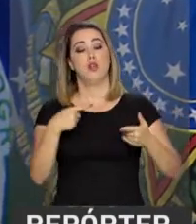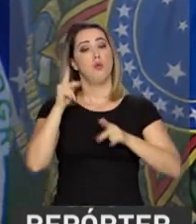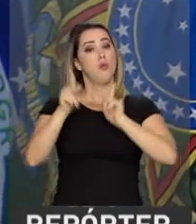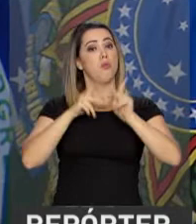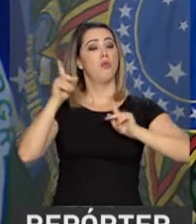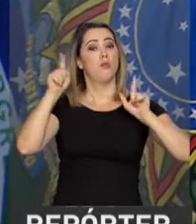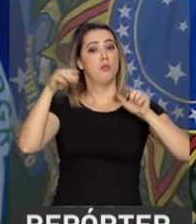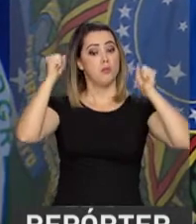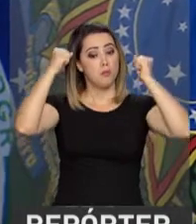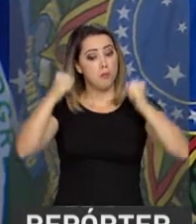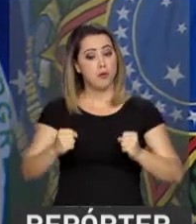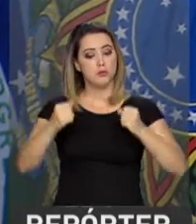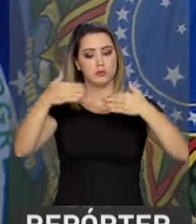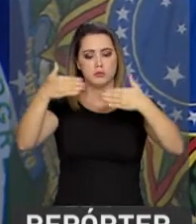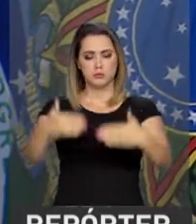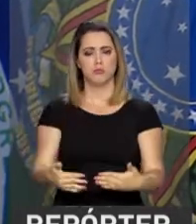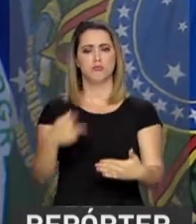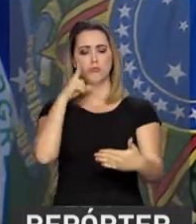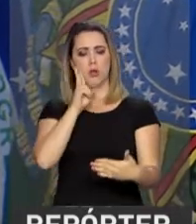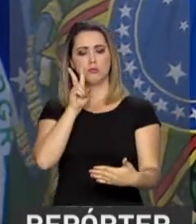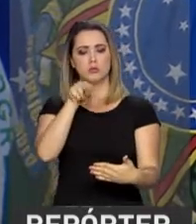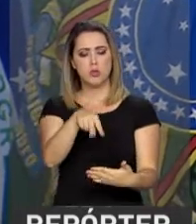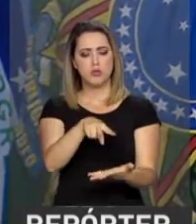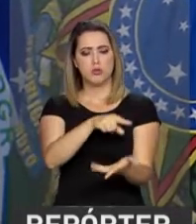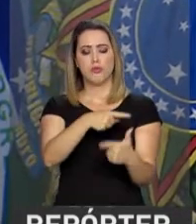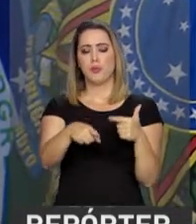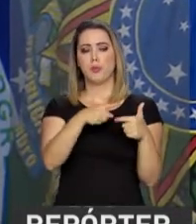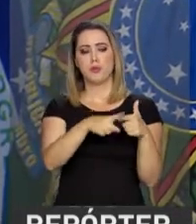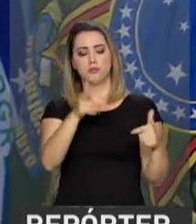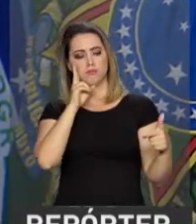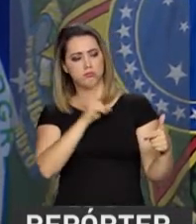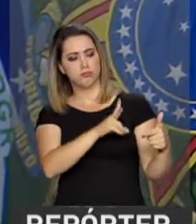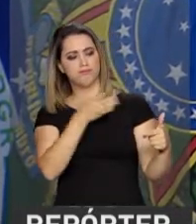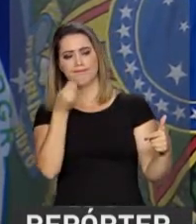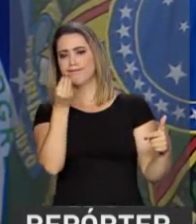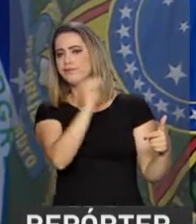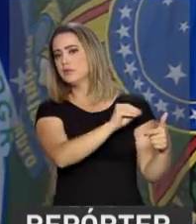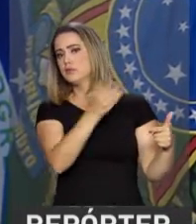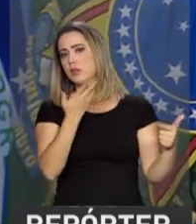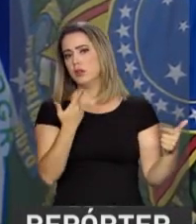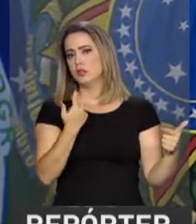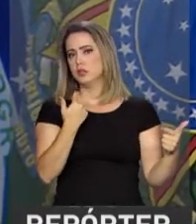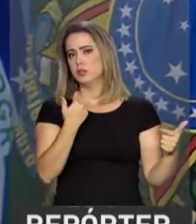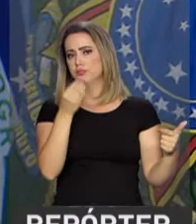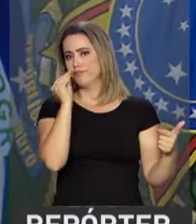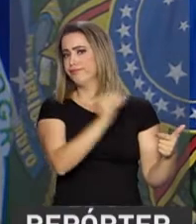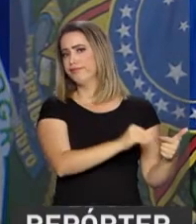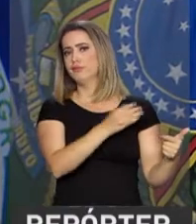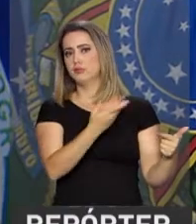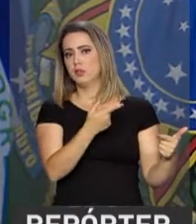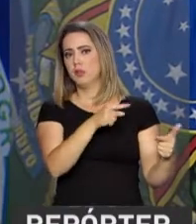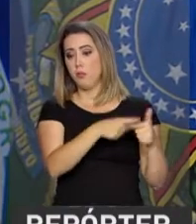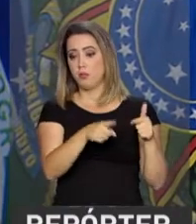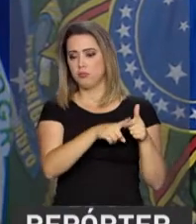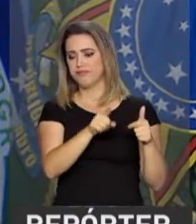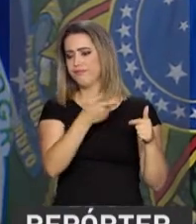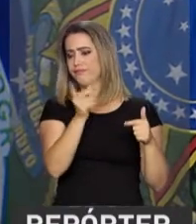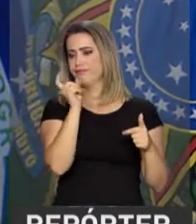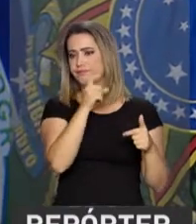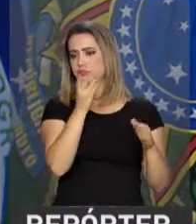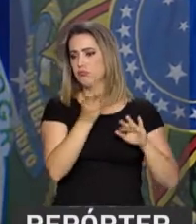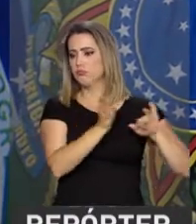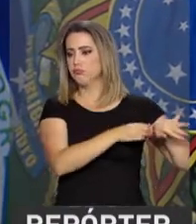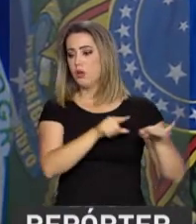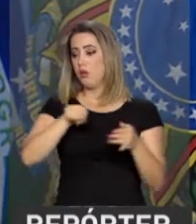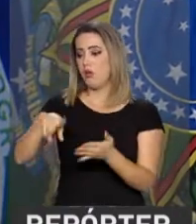de encarar os problemas, muitas vezes artificialmente criados, e dizer, não vou no artifício, eu vou na realidade. E a realidade